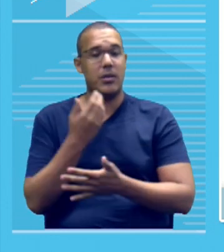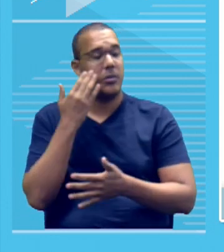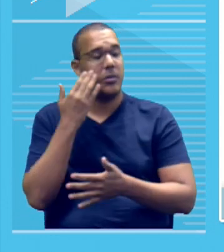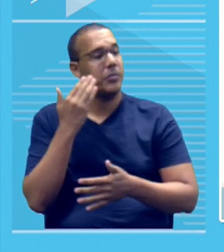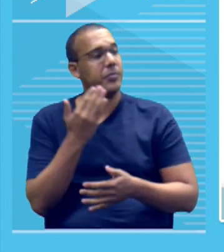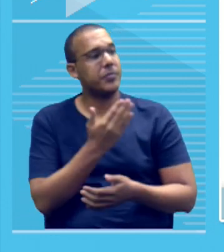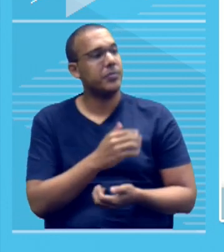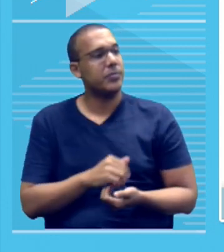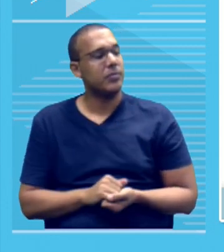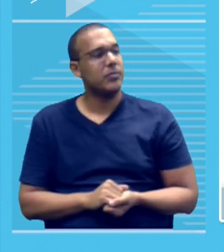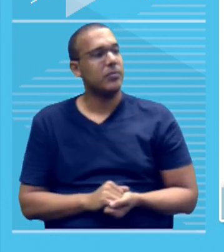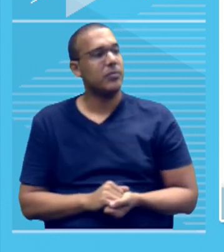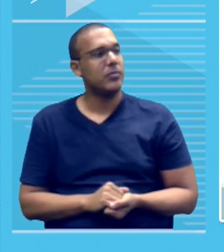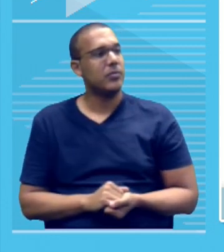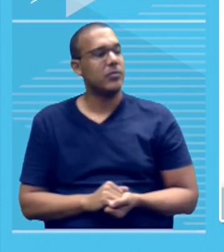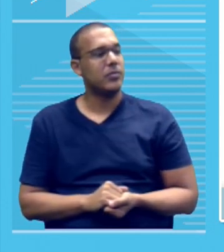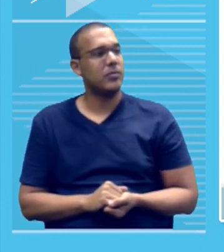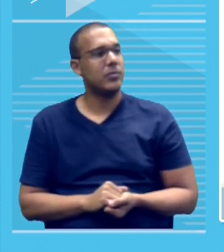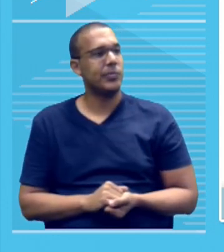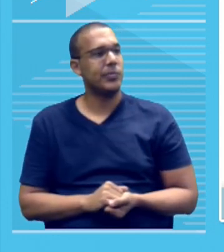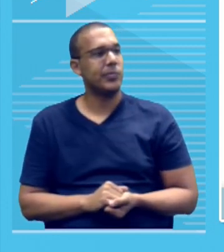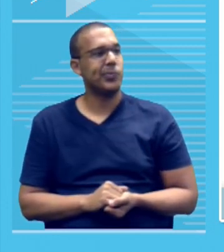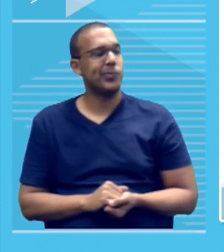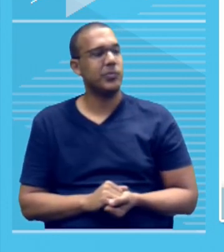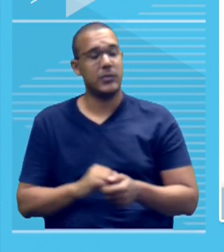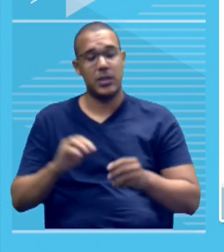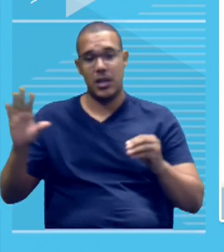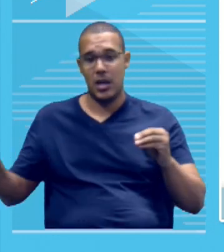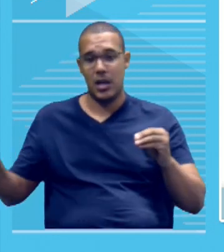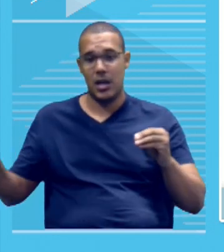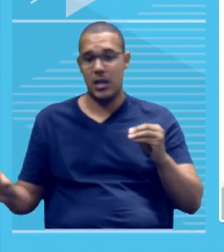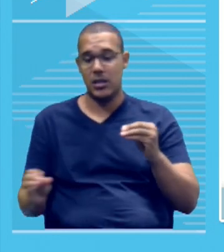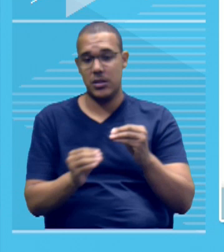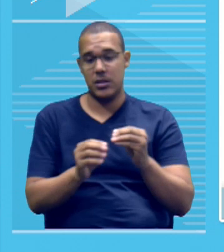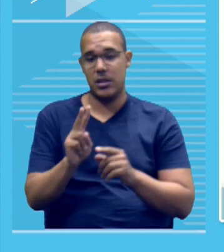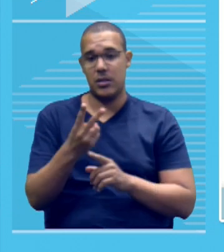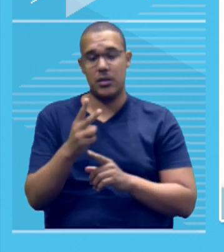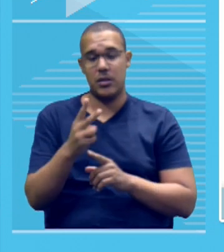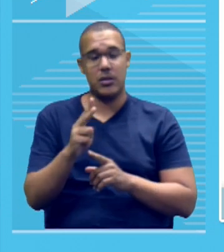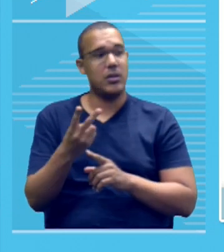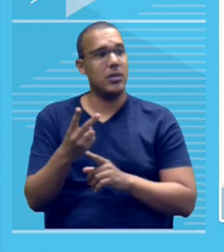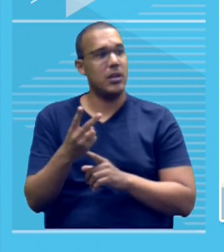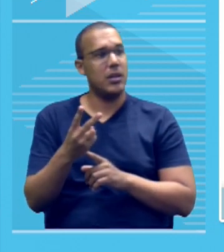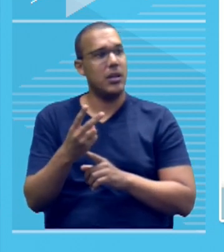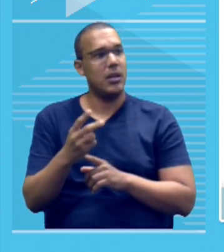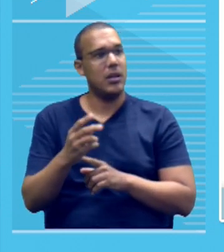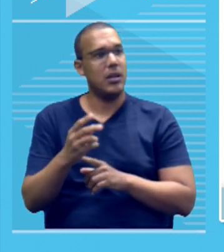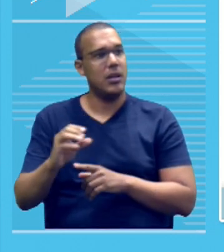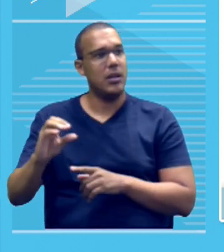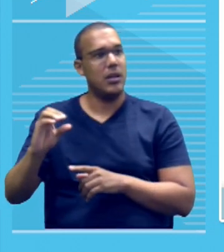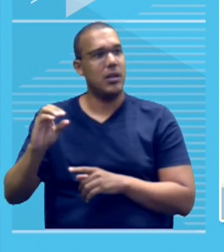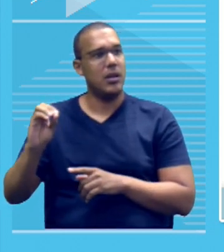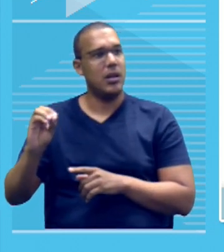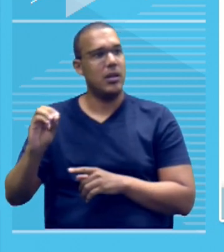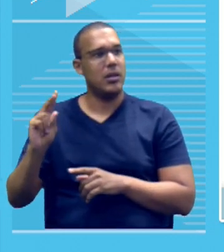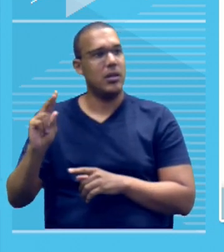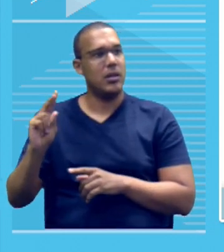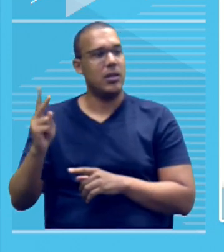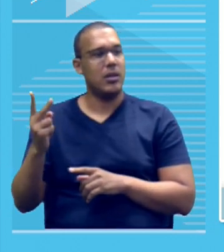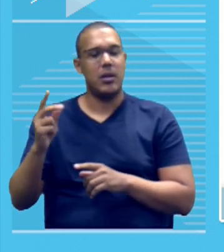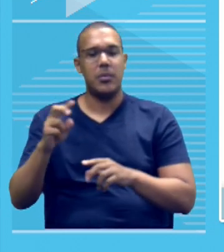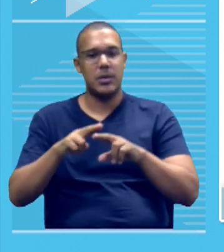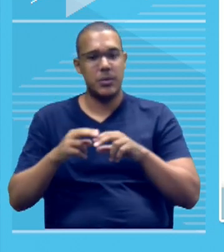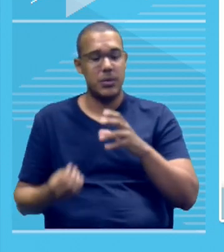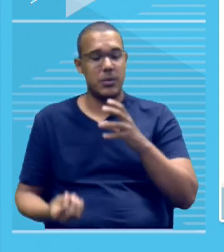que foi adicionado aqui o hidrogênio e a hidroxila, por isso que produziu um álcool. O que